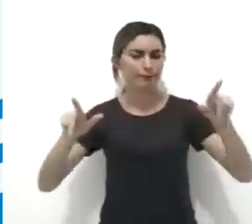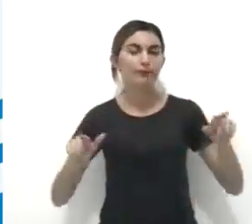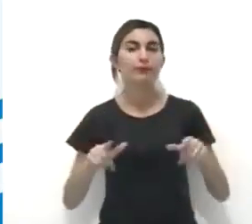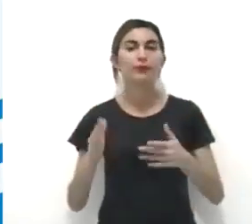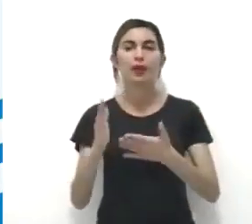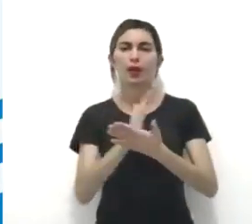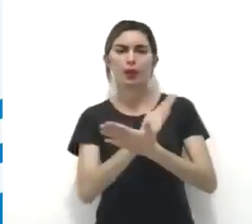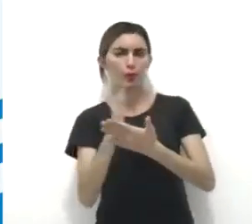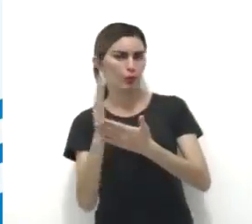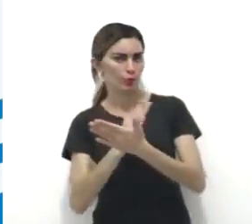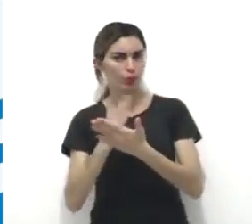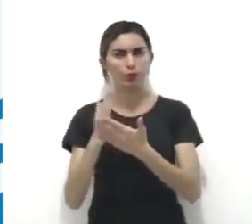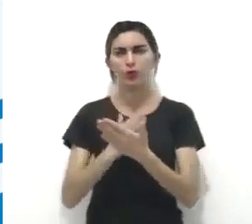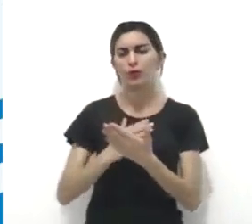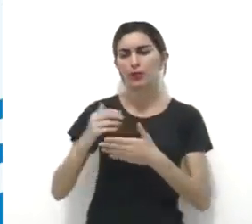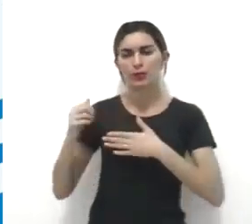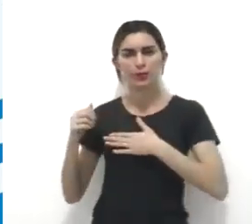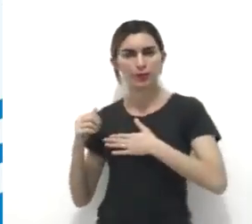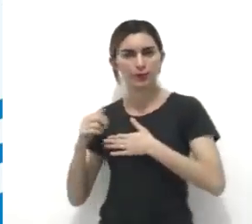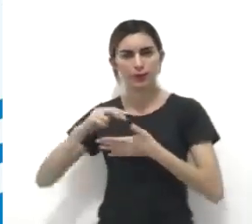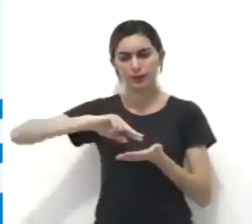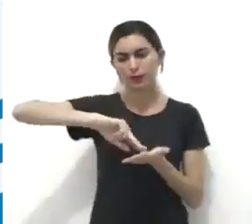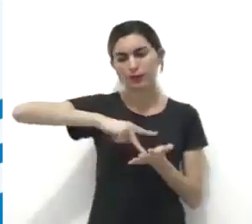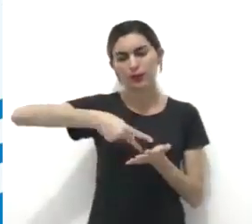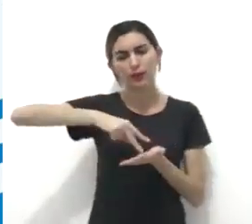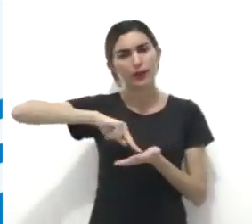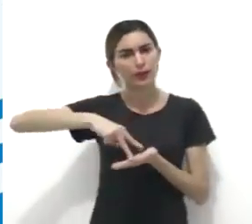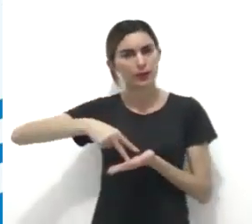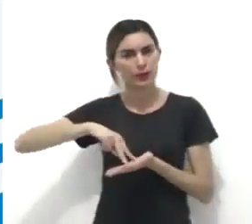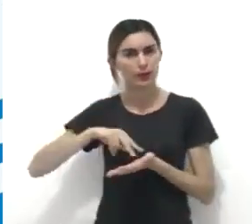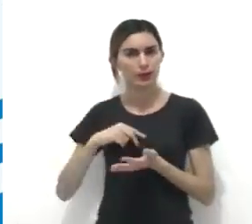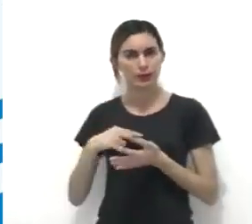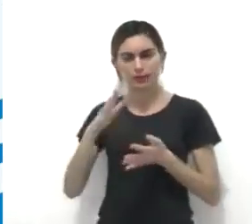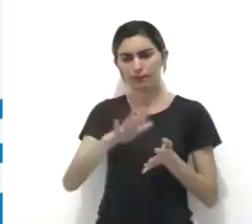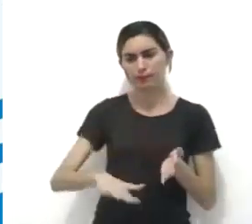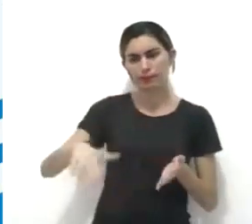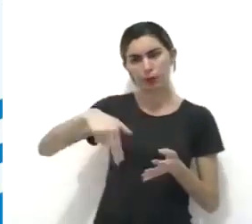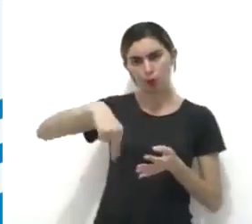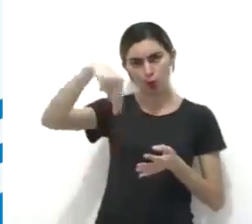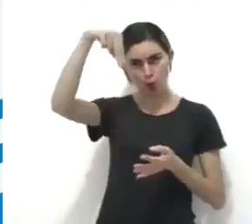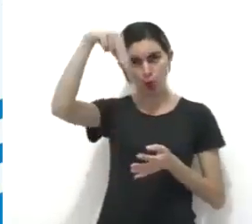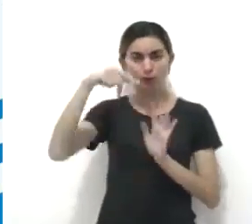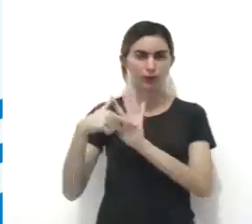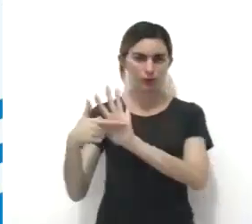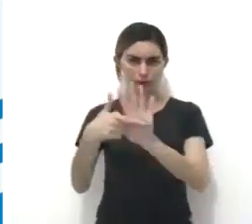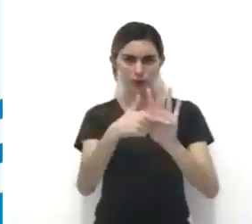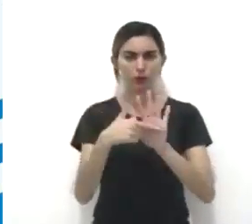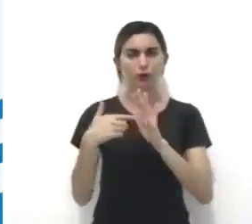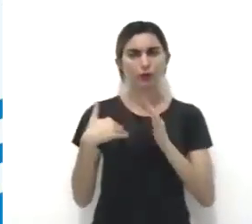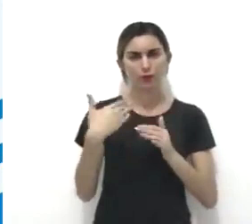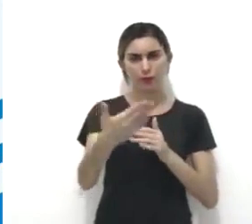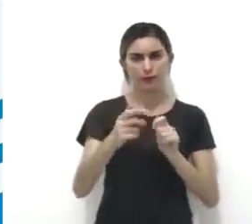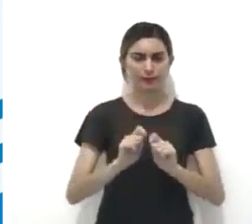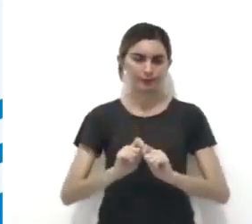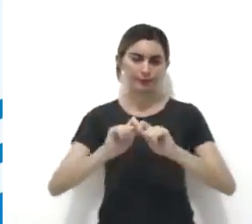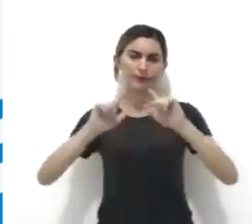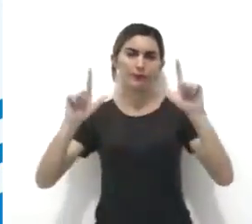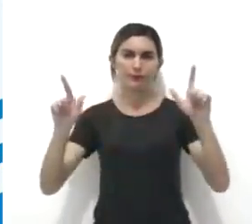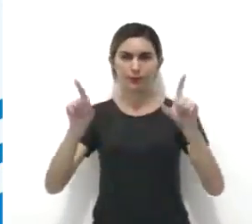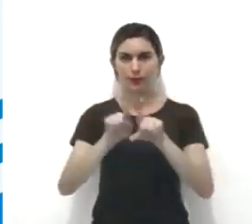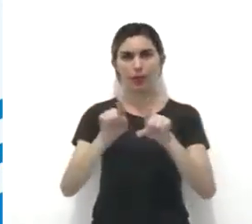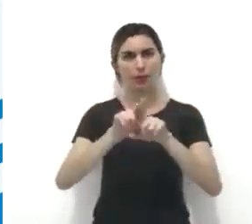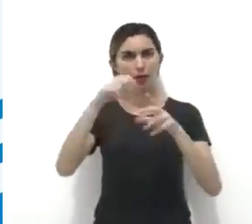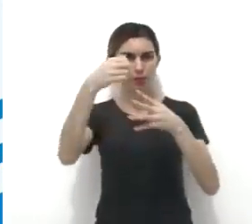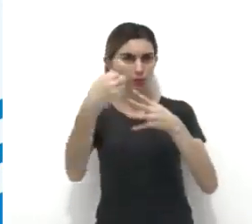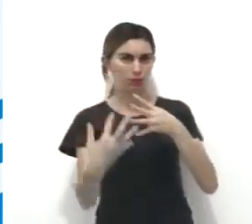Então, algumas das danças da região Norte a gente vai mostrar para vocês agora através de imagens